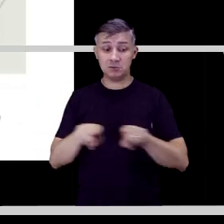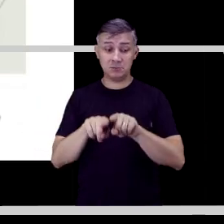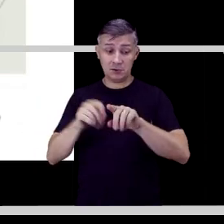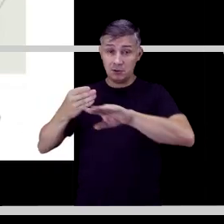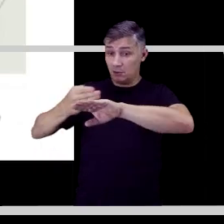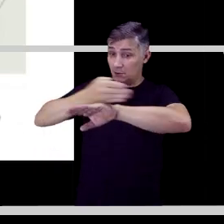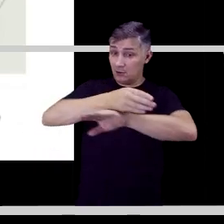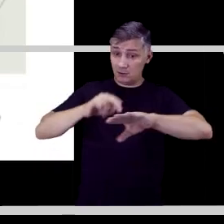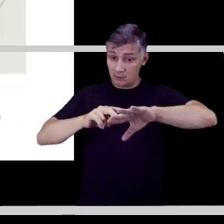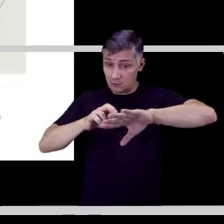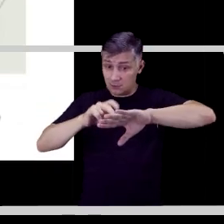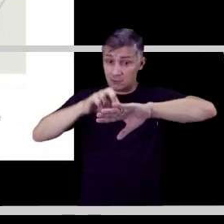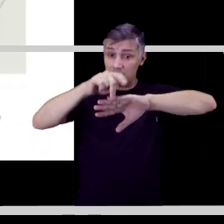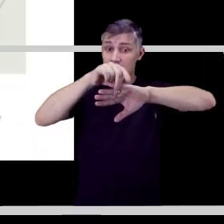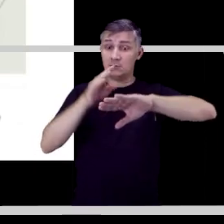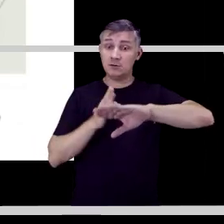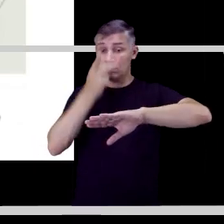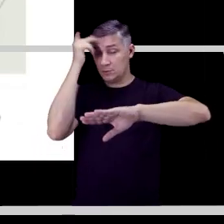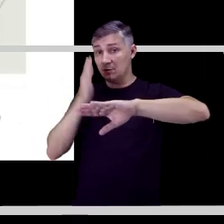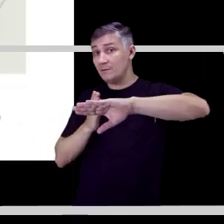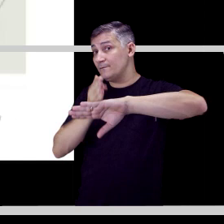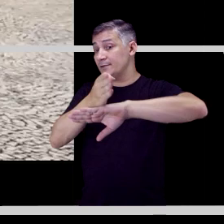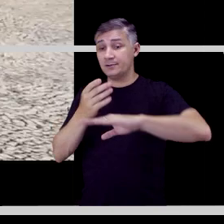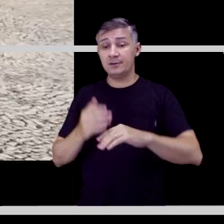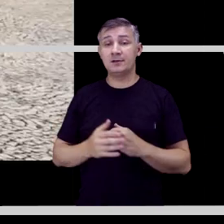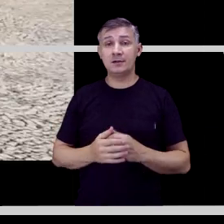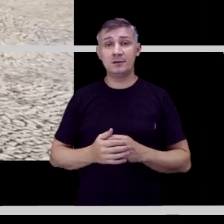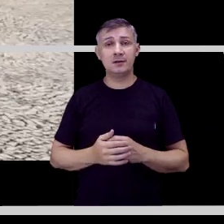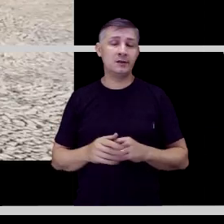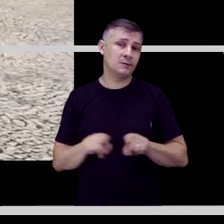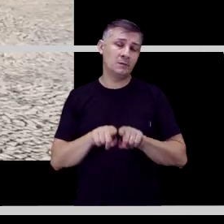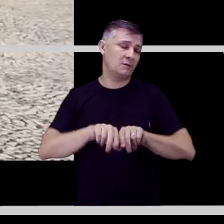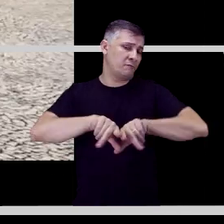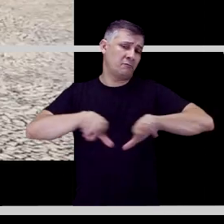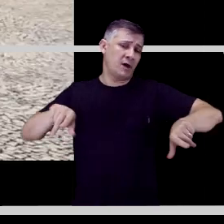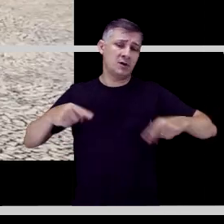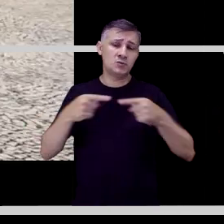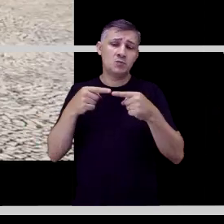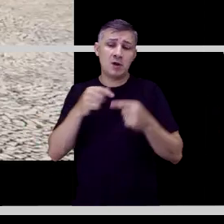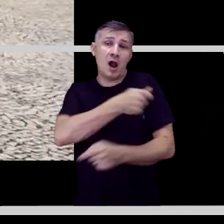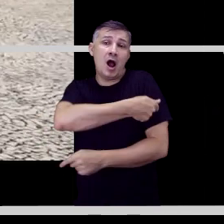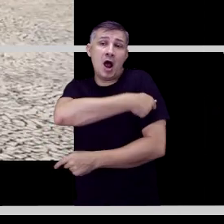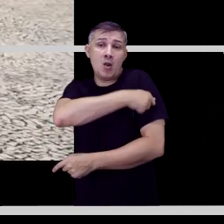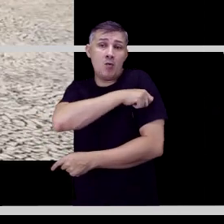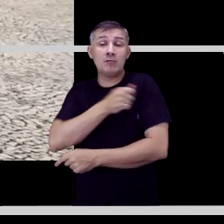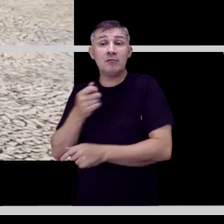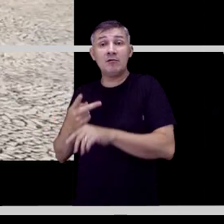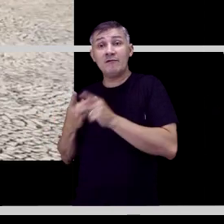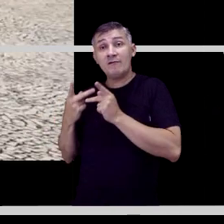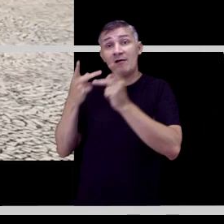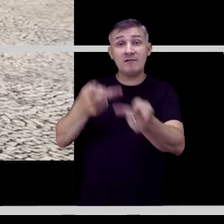Corte. O segundo andar, um mezanino, que está previsto um café, que ainda não foi instalado, que dá acesso por essa escadaria, que